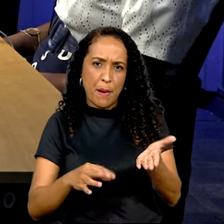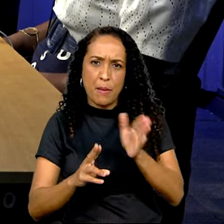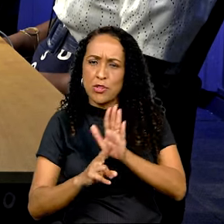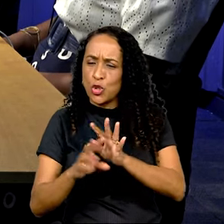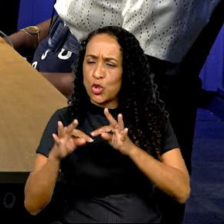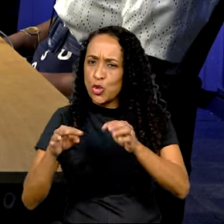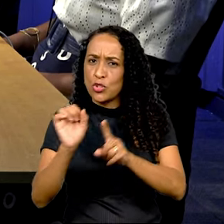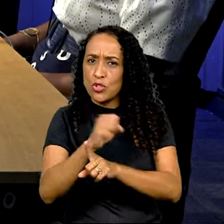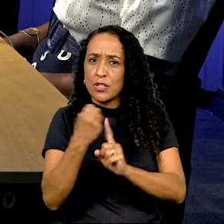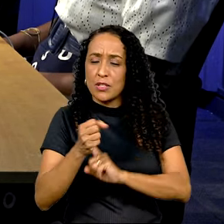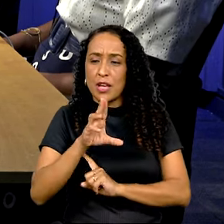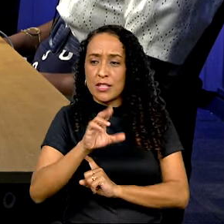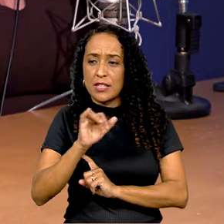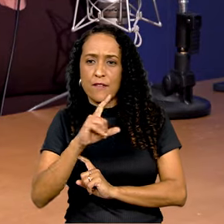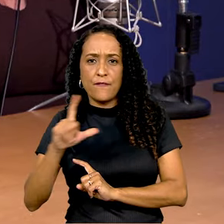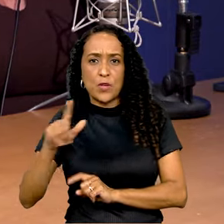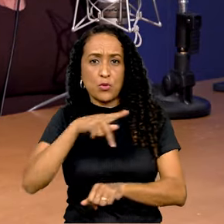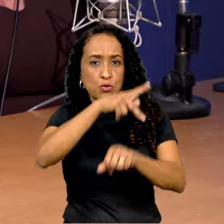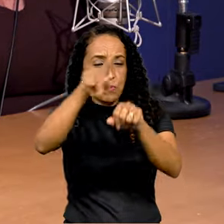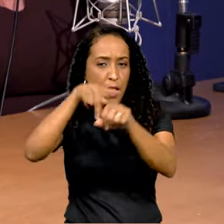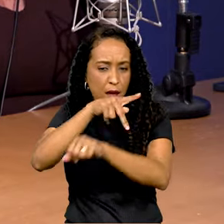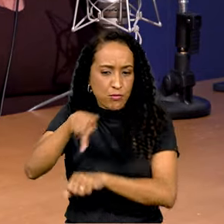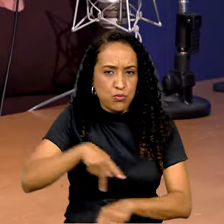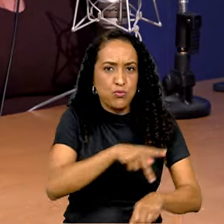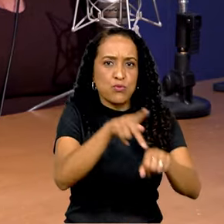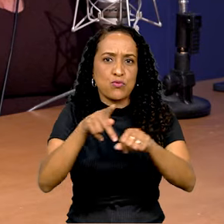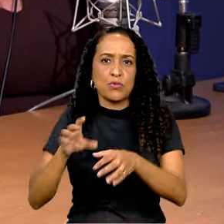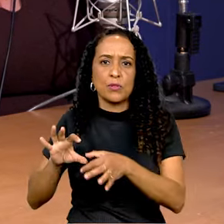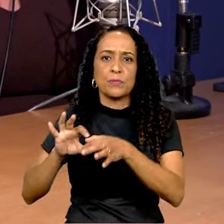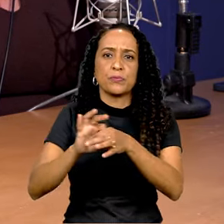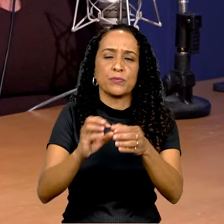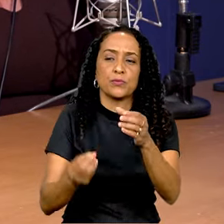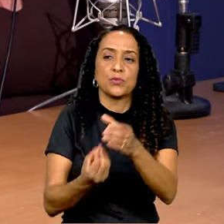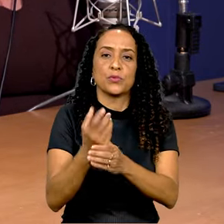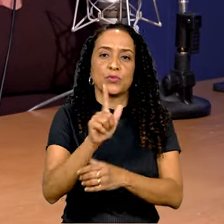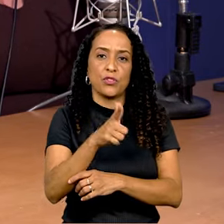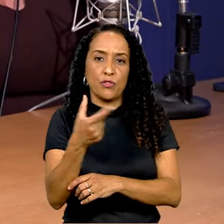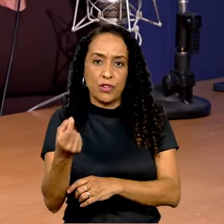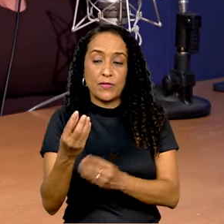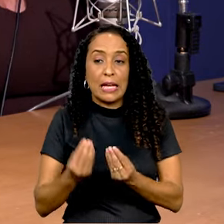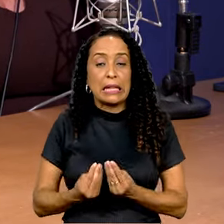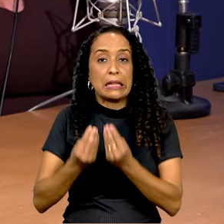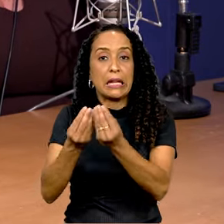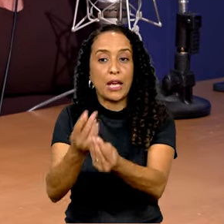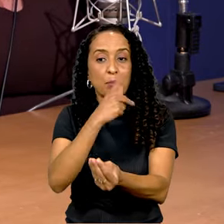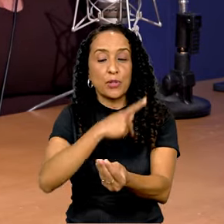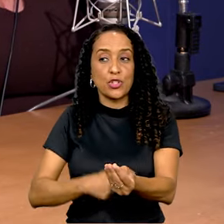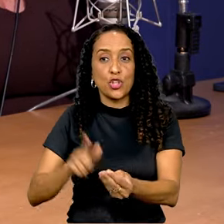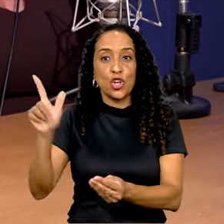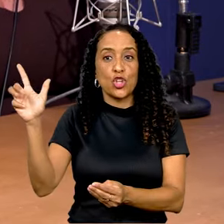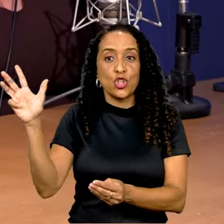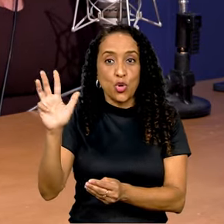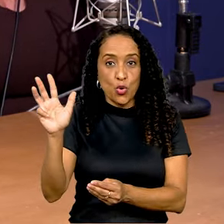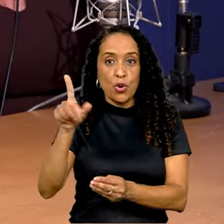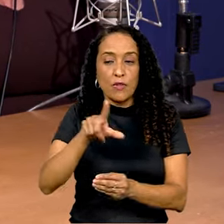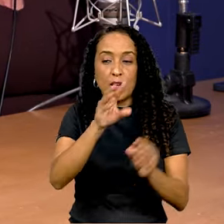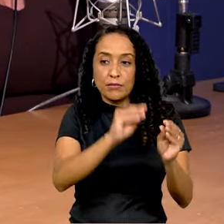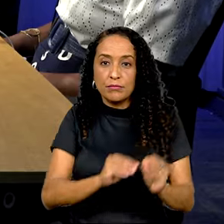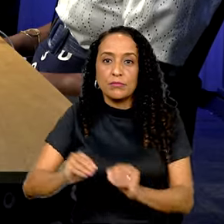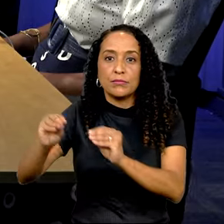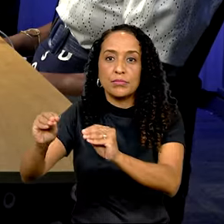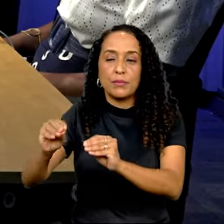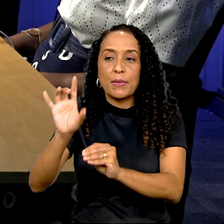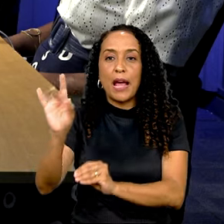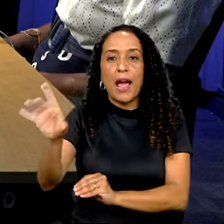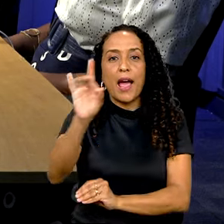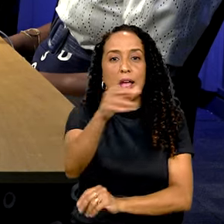representação da sociedade civil dos países integrantes do G20 essa carta vai ser entregue ao presidente Lula que repassará para